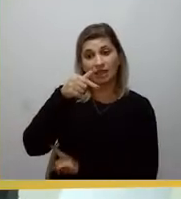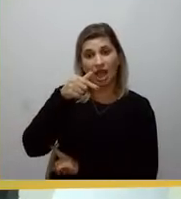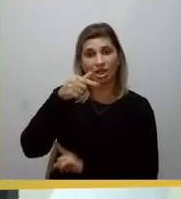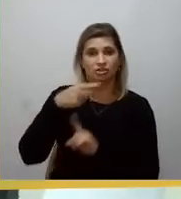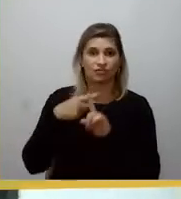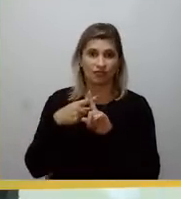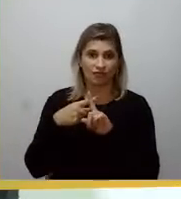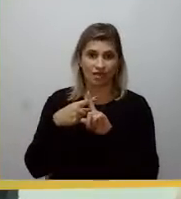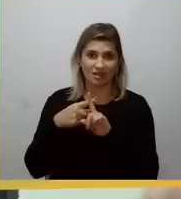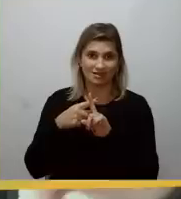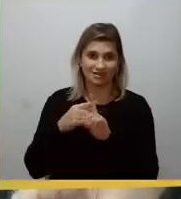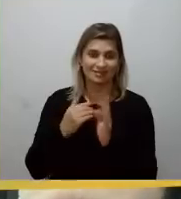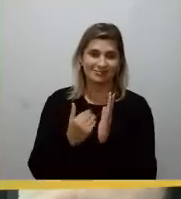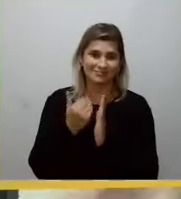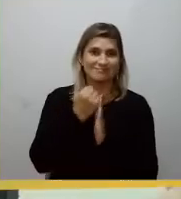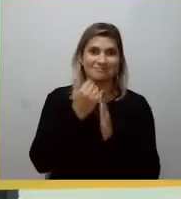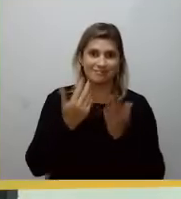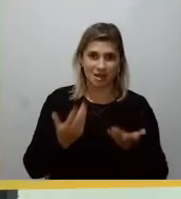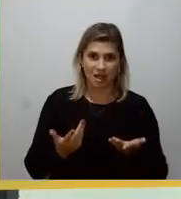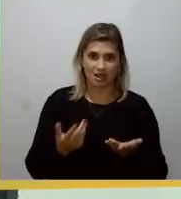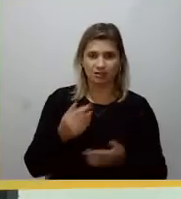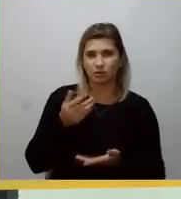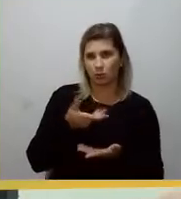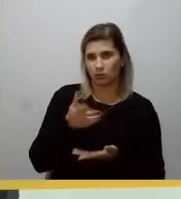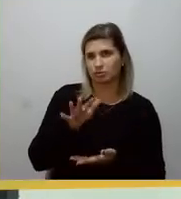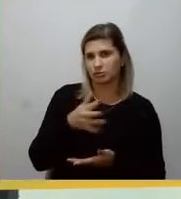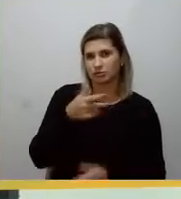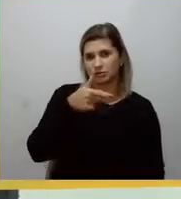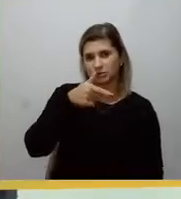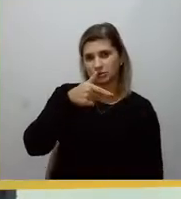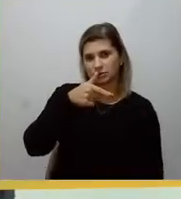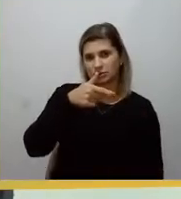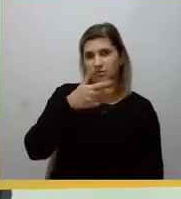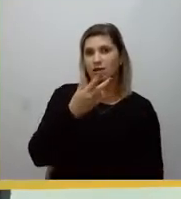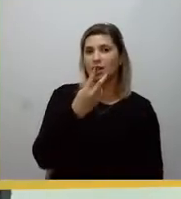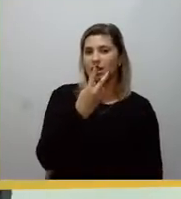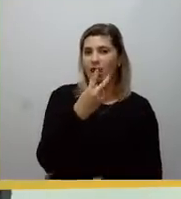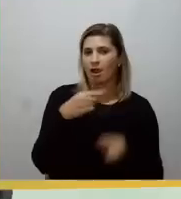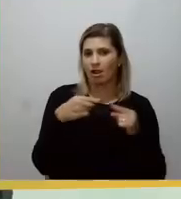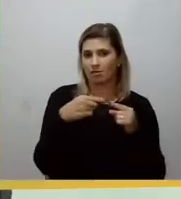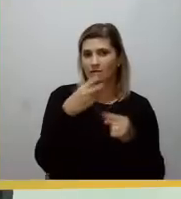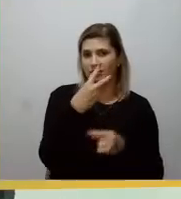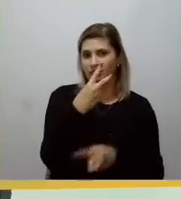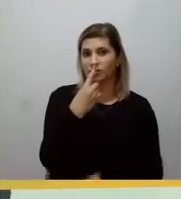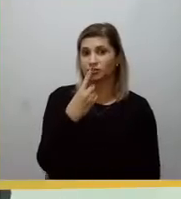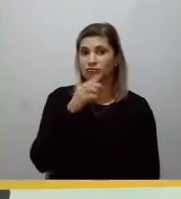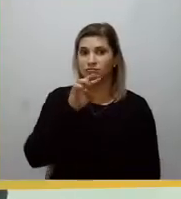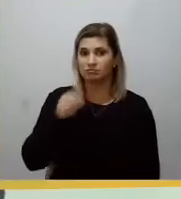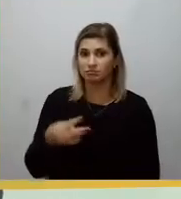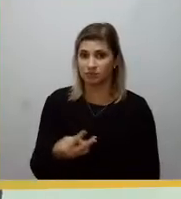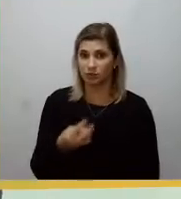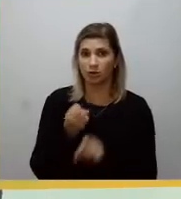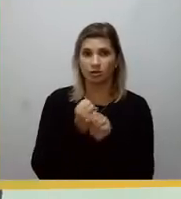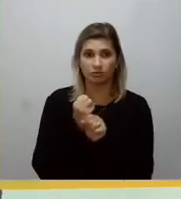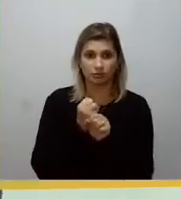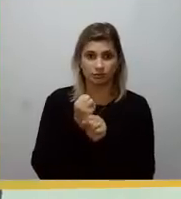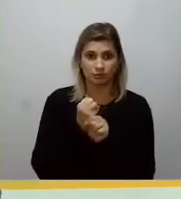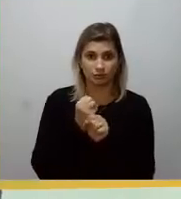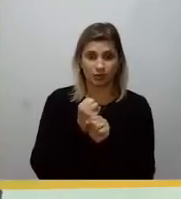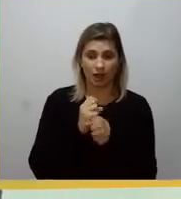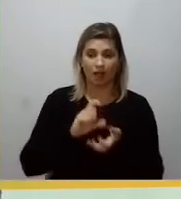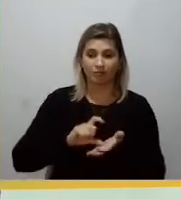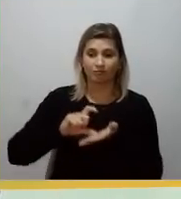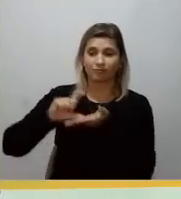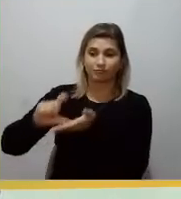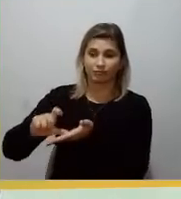milhões, vezes aqui 30%, seria 21 milhões que a gente mandava por ano, né, para Florianópolis.